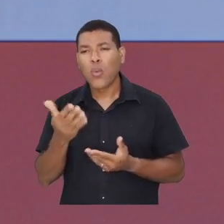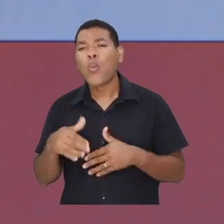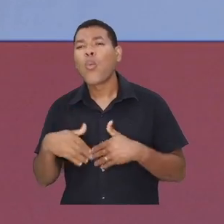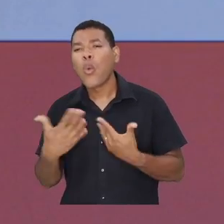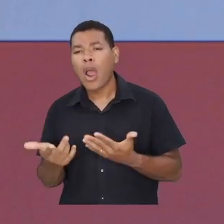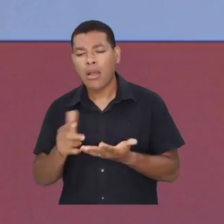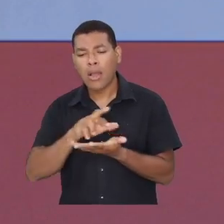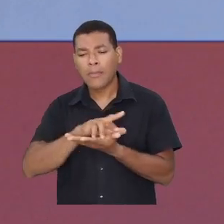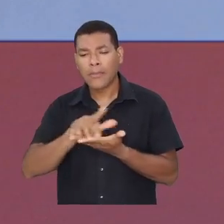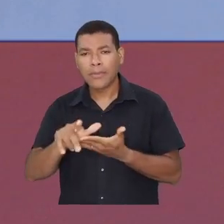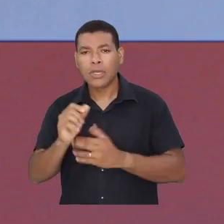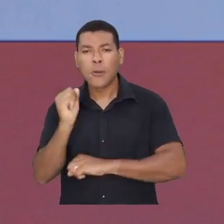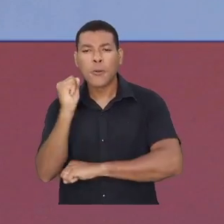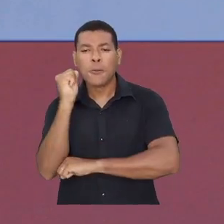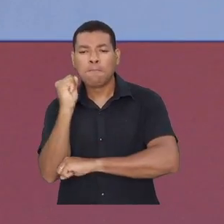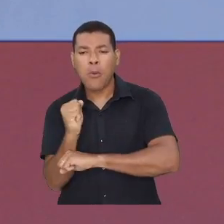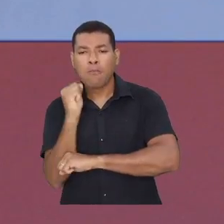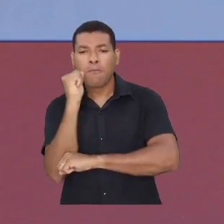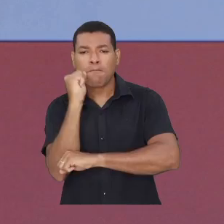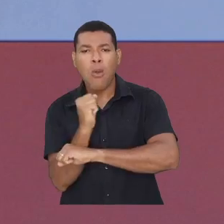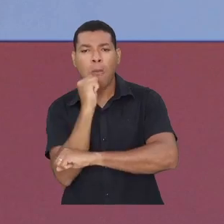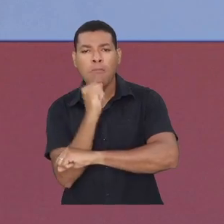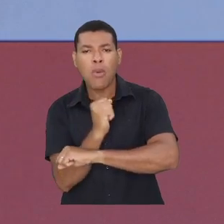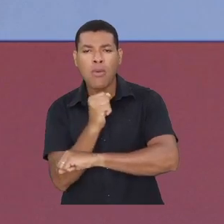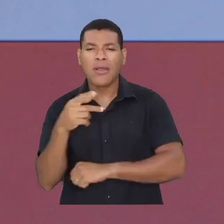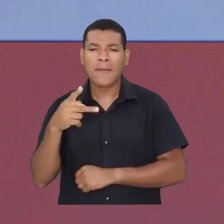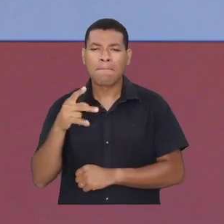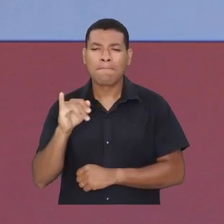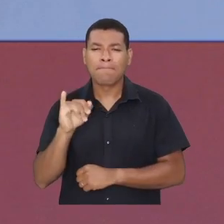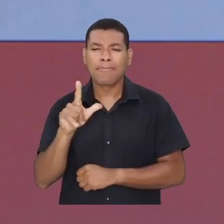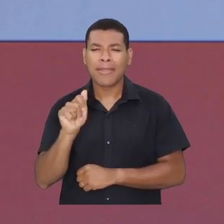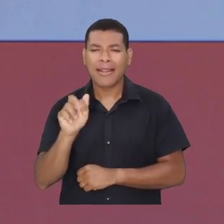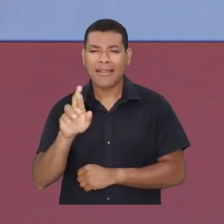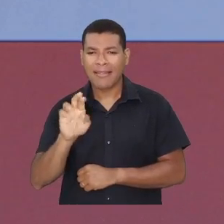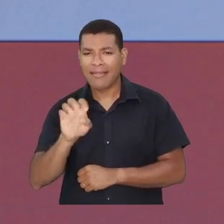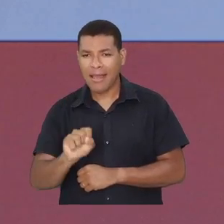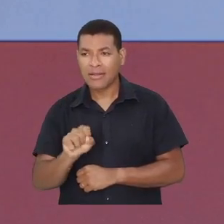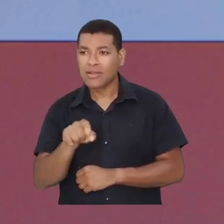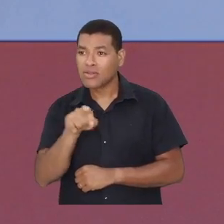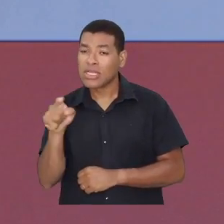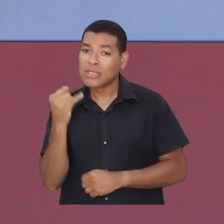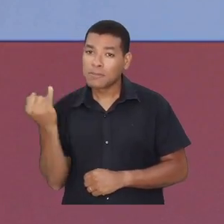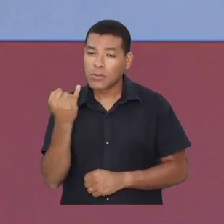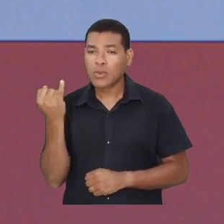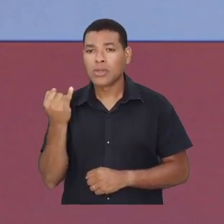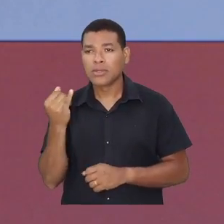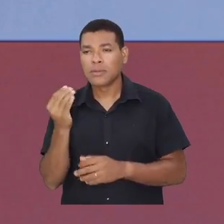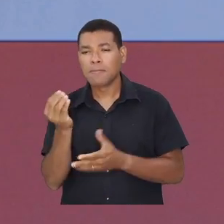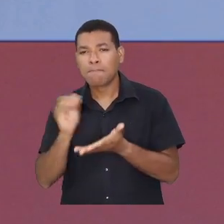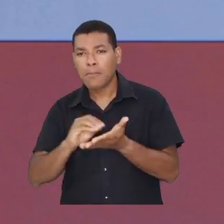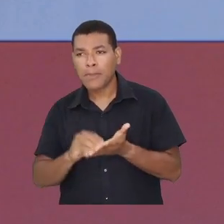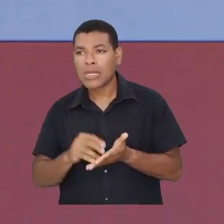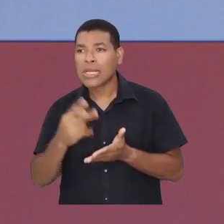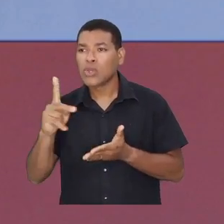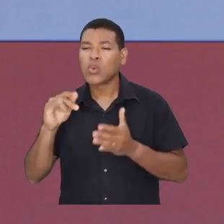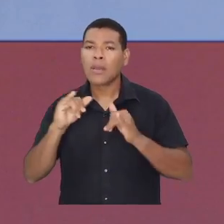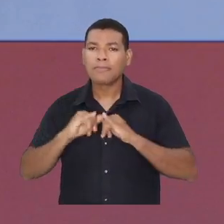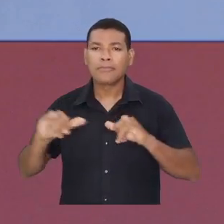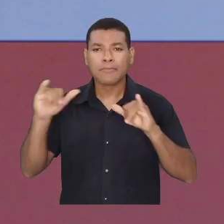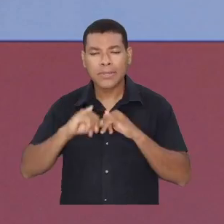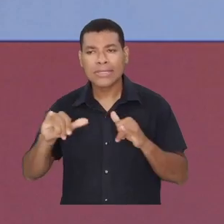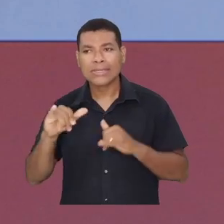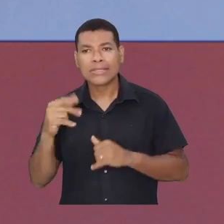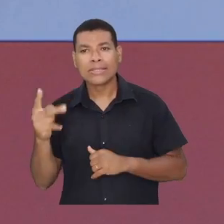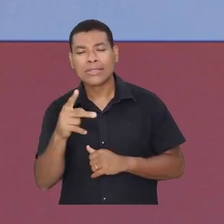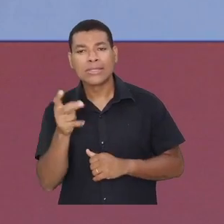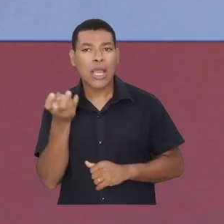os pilares, assim, mais importantes, o que, que vocês costumam traduzir, né, nas campanhas, nas iniciativas de vocês sobre